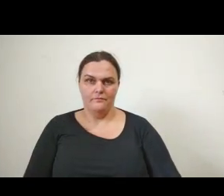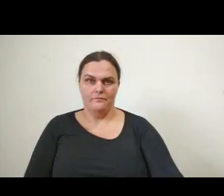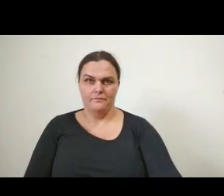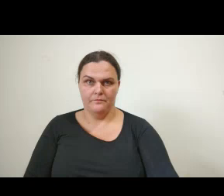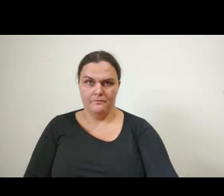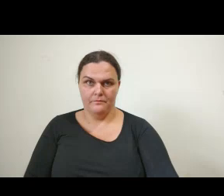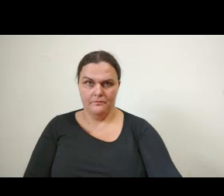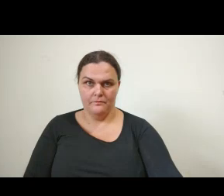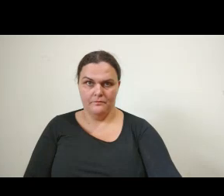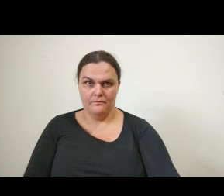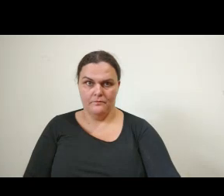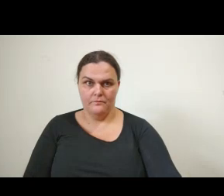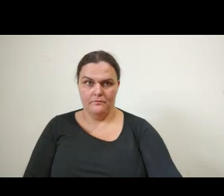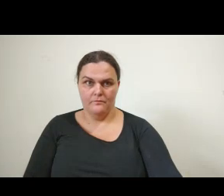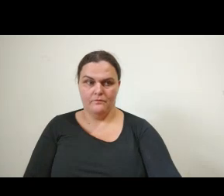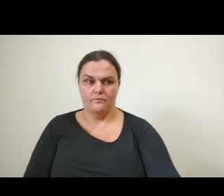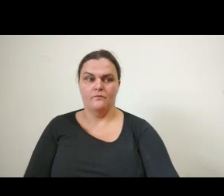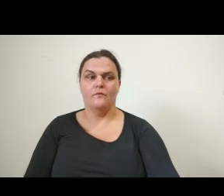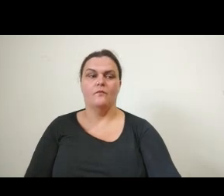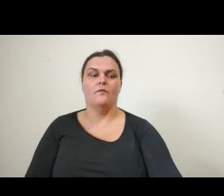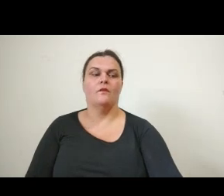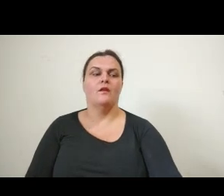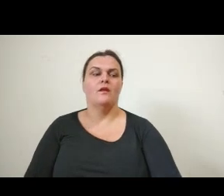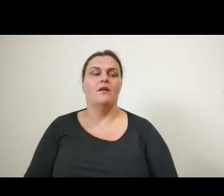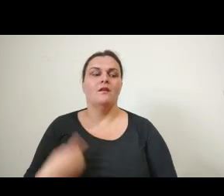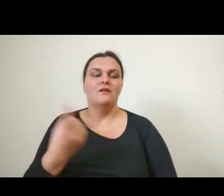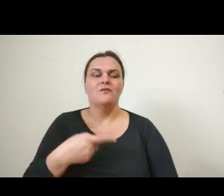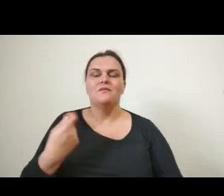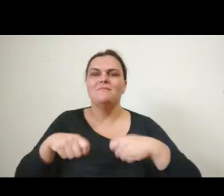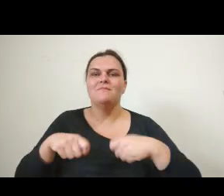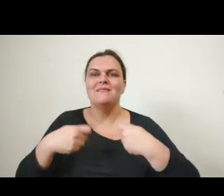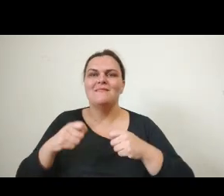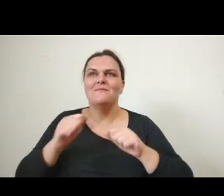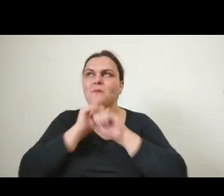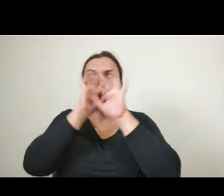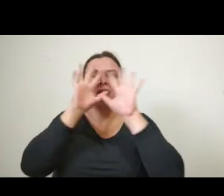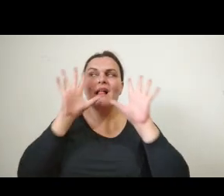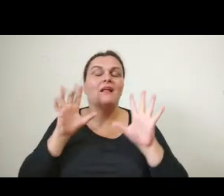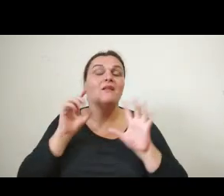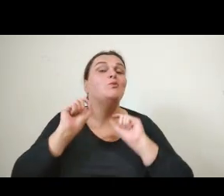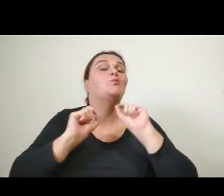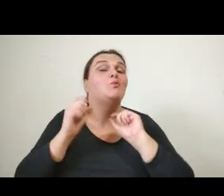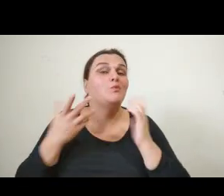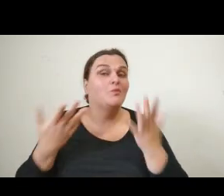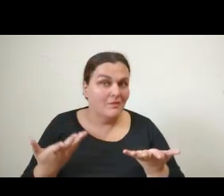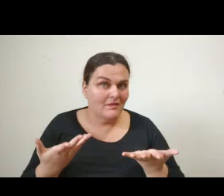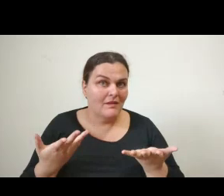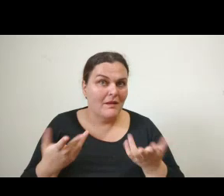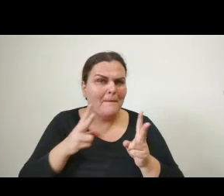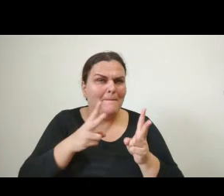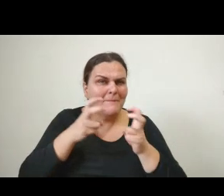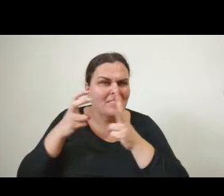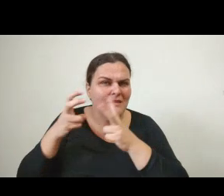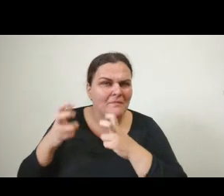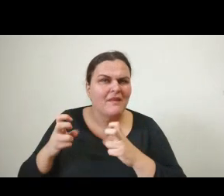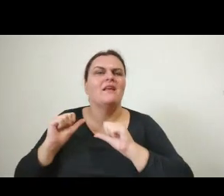Algo que tem que ficar claro na nossa mente, né, quando a gente fala de impacto das mudanças climáticas,